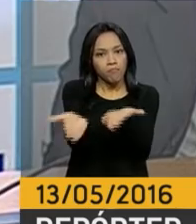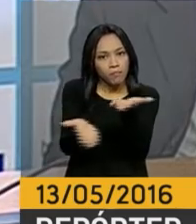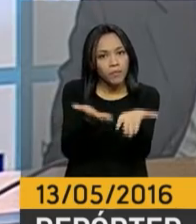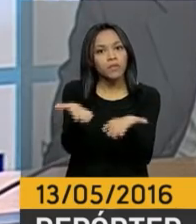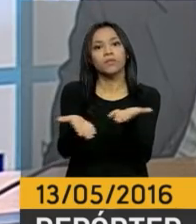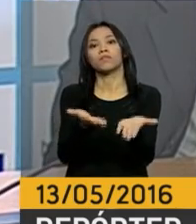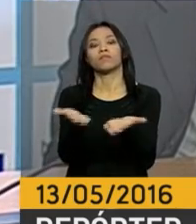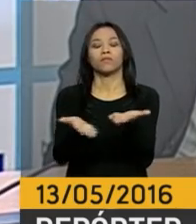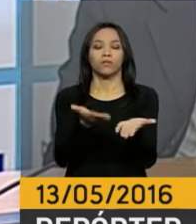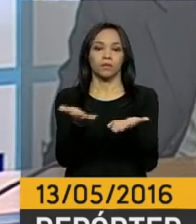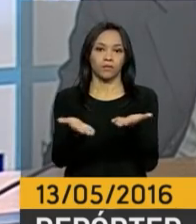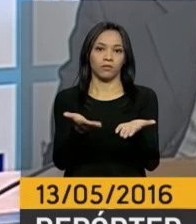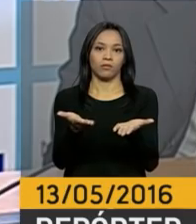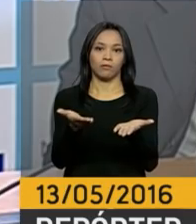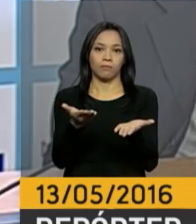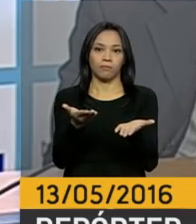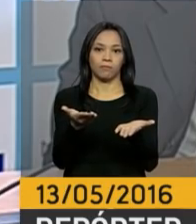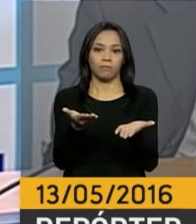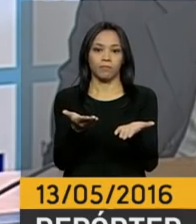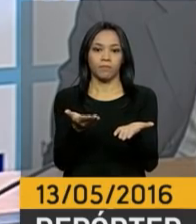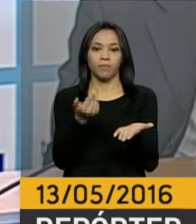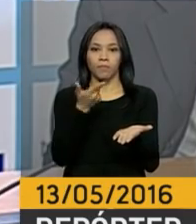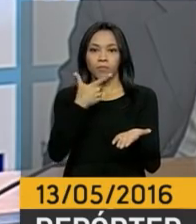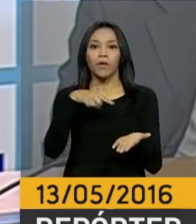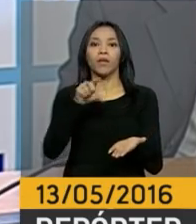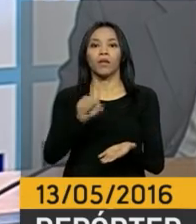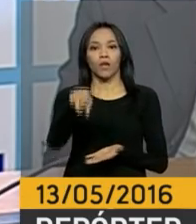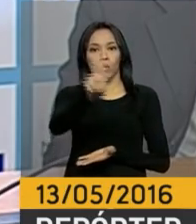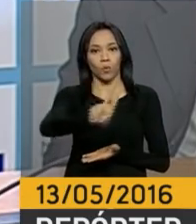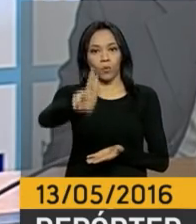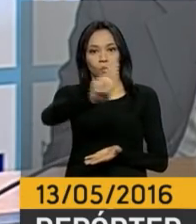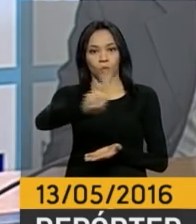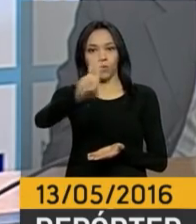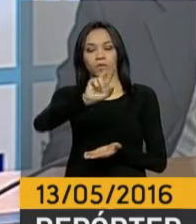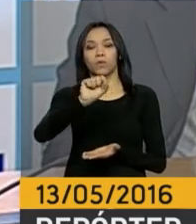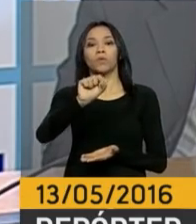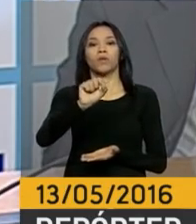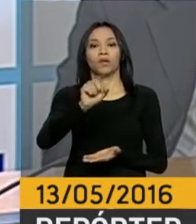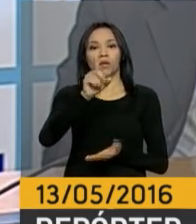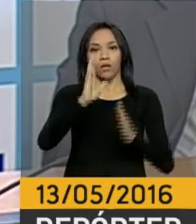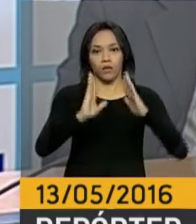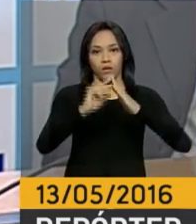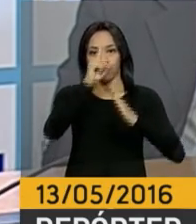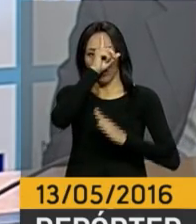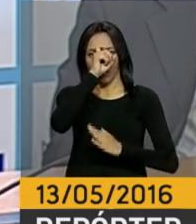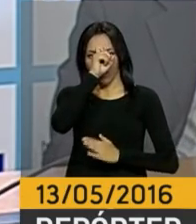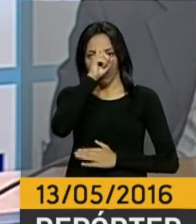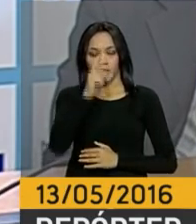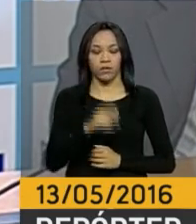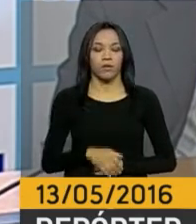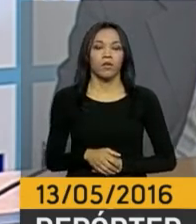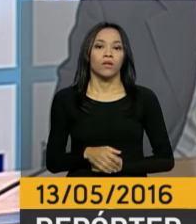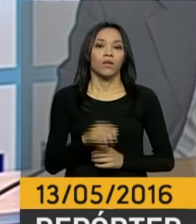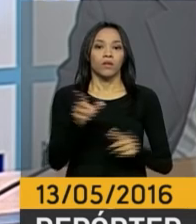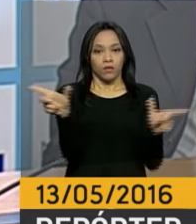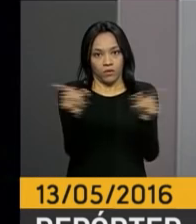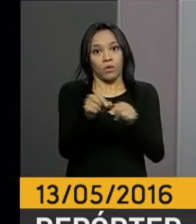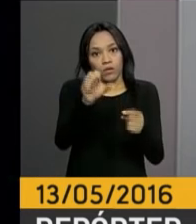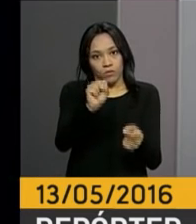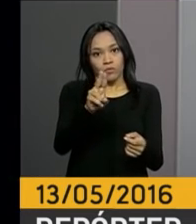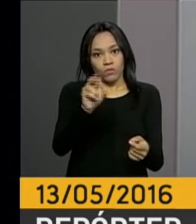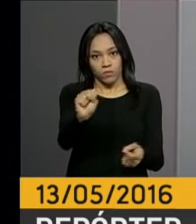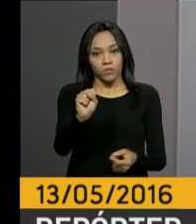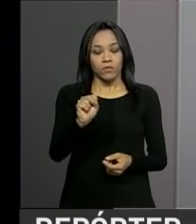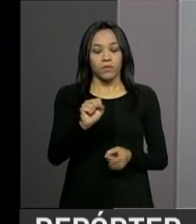eh para os nossos usuários então Eh essa é uma questão muito importante que